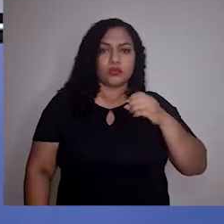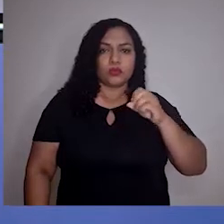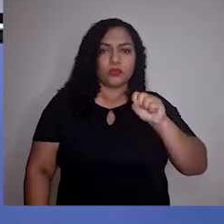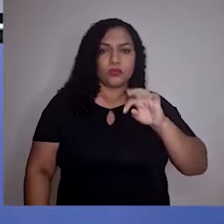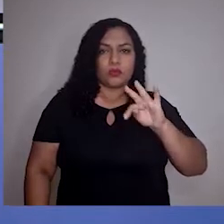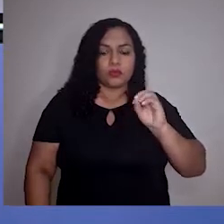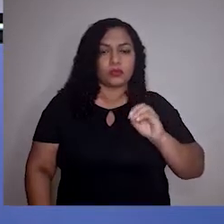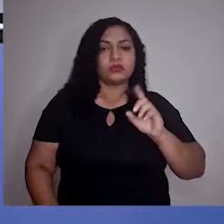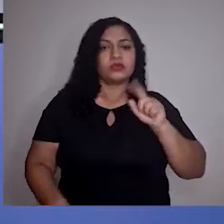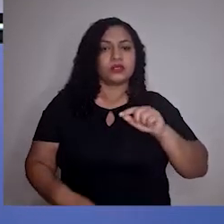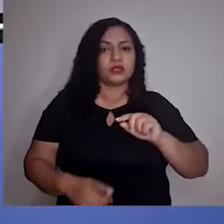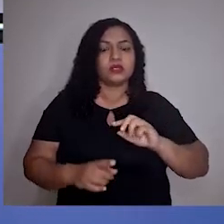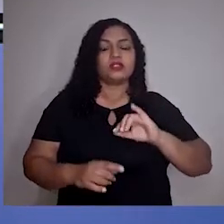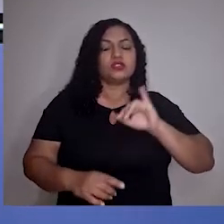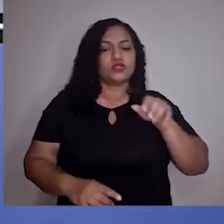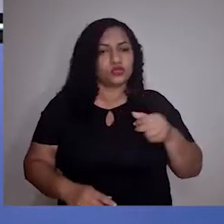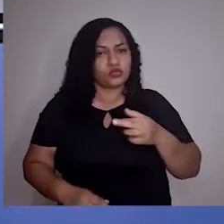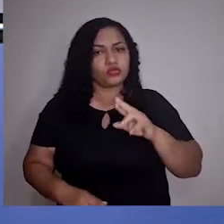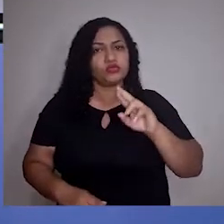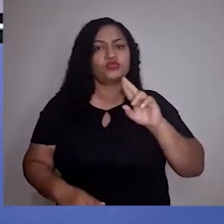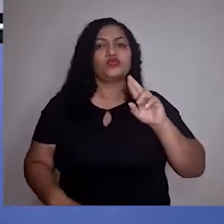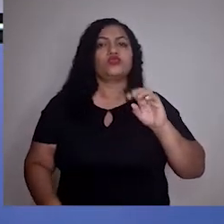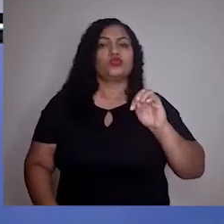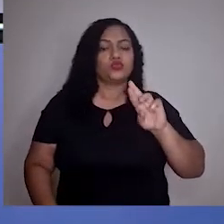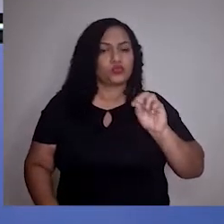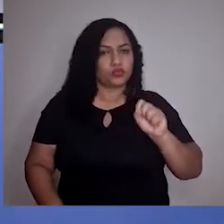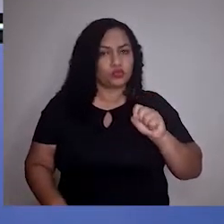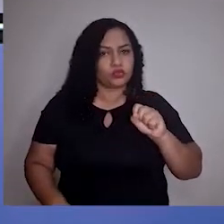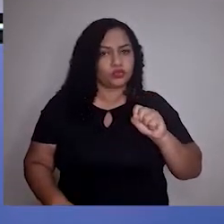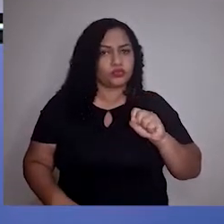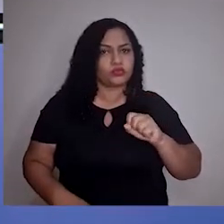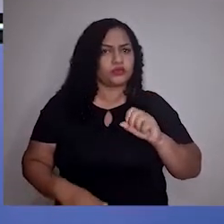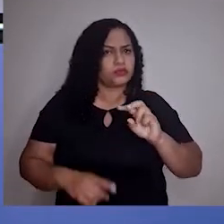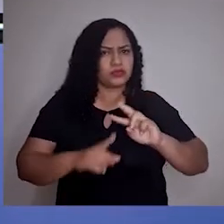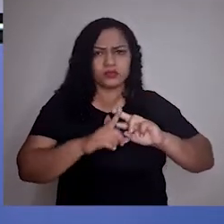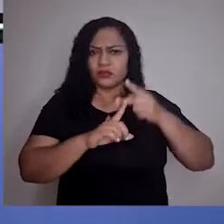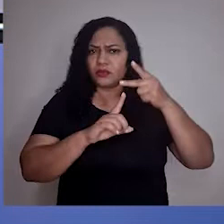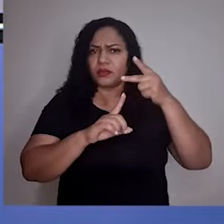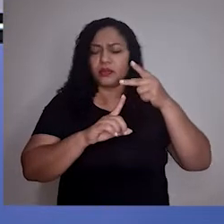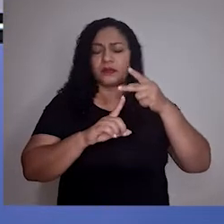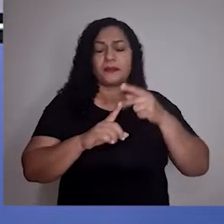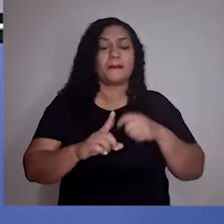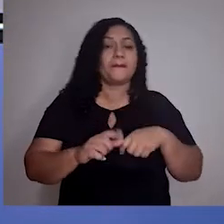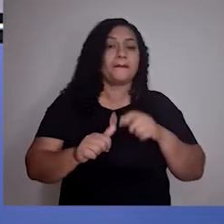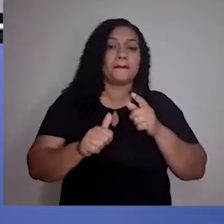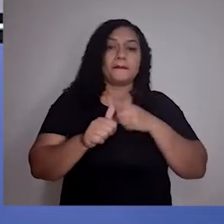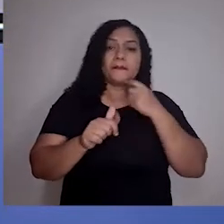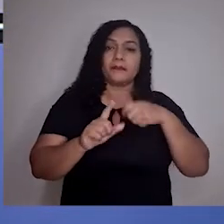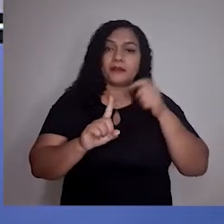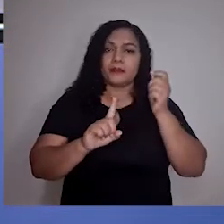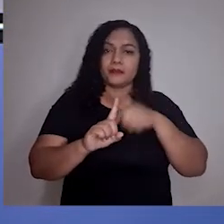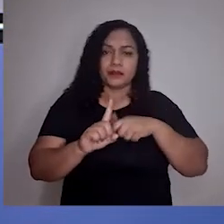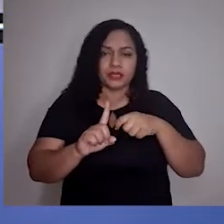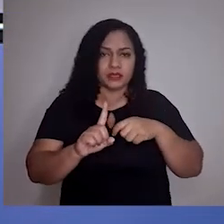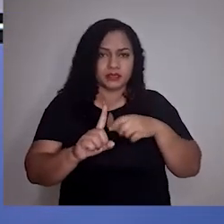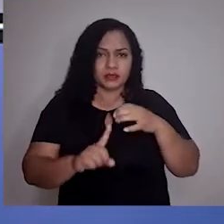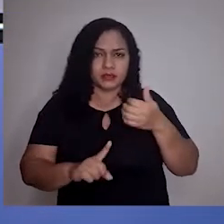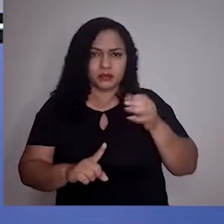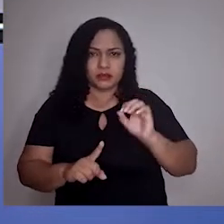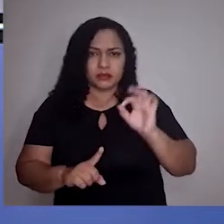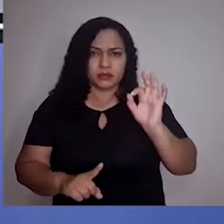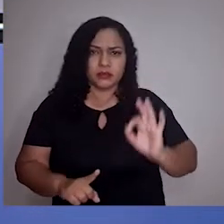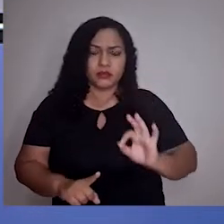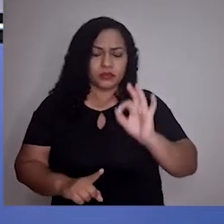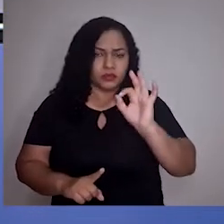sobre juros. Então, no primeiro mês, a taxa de juros, os 10%,